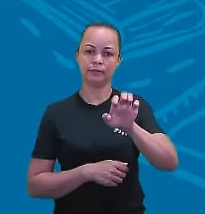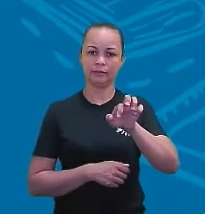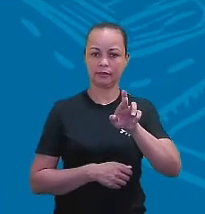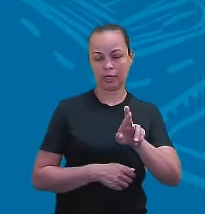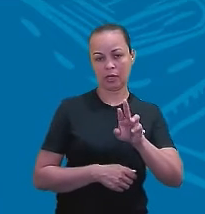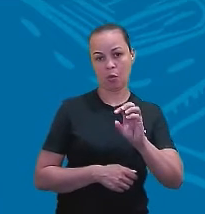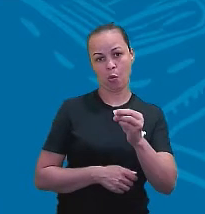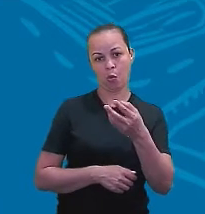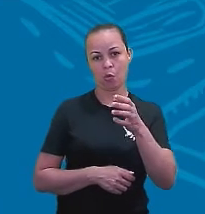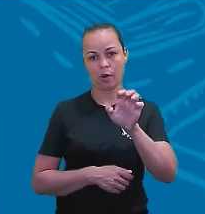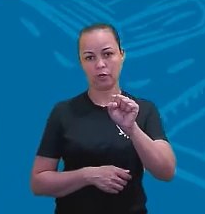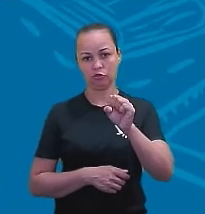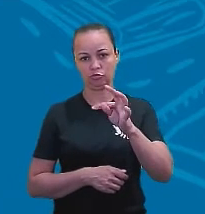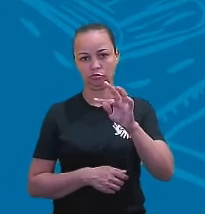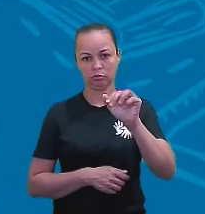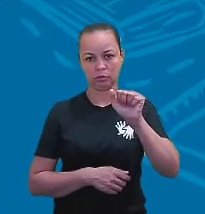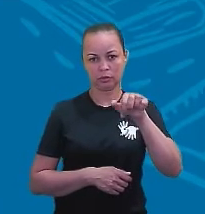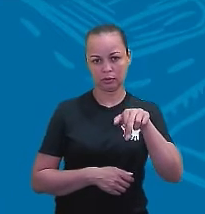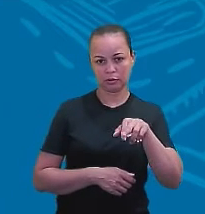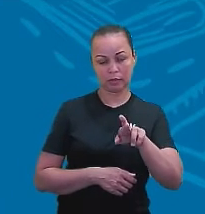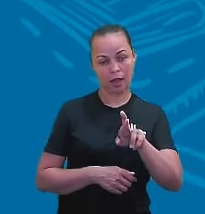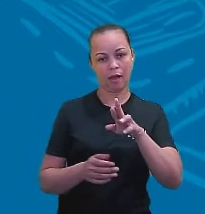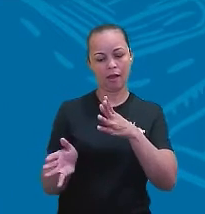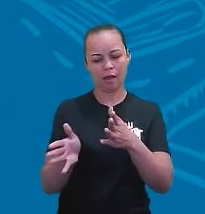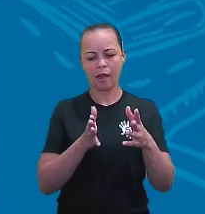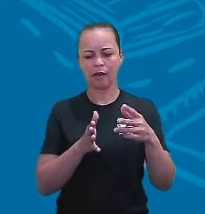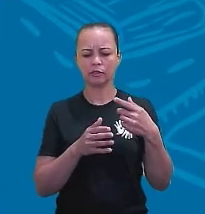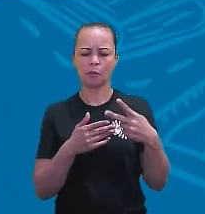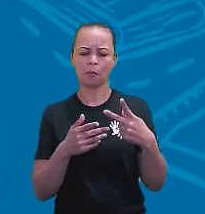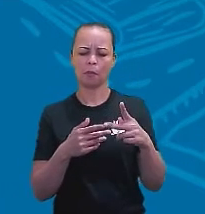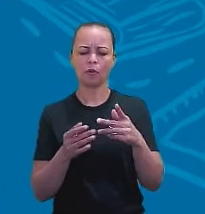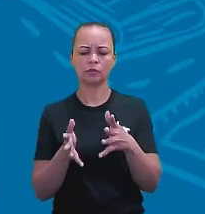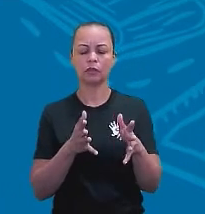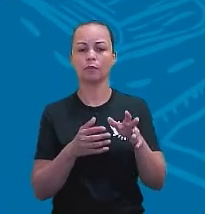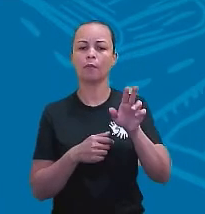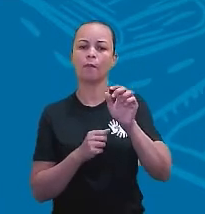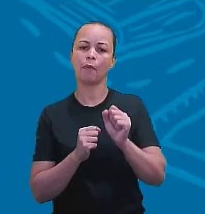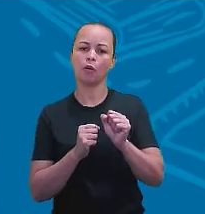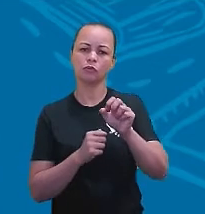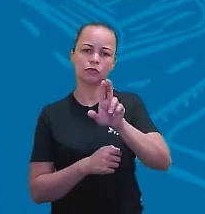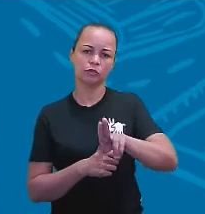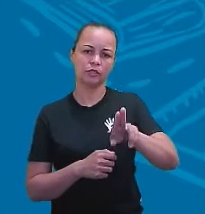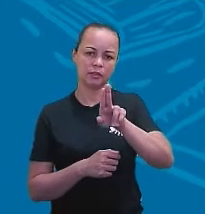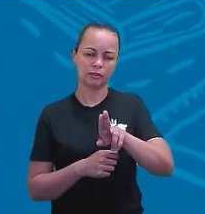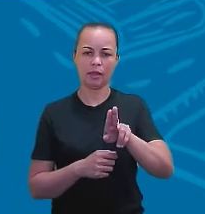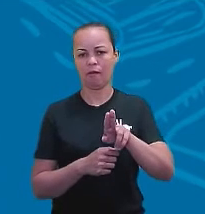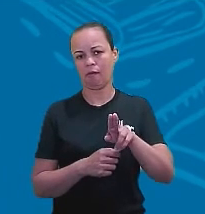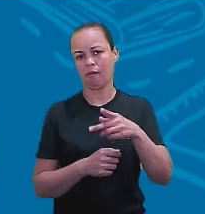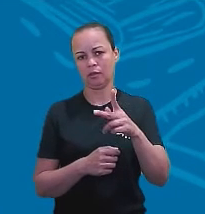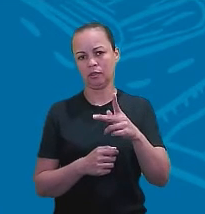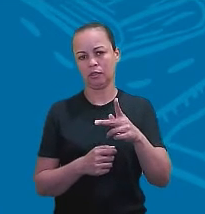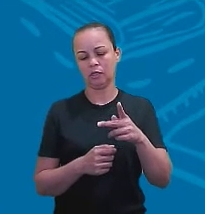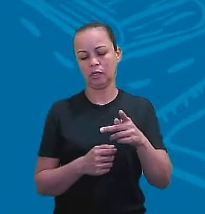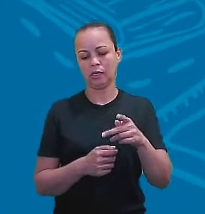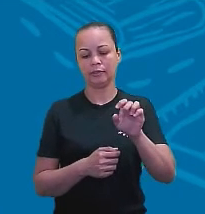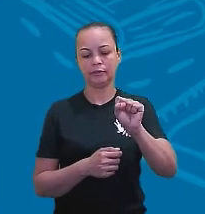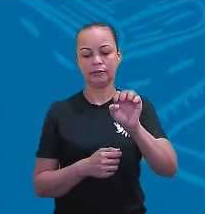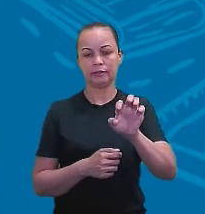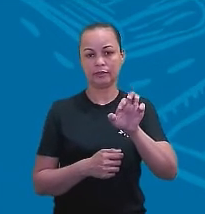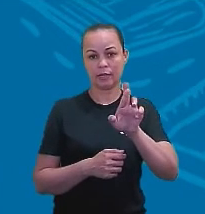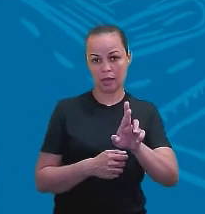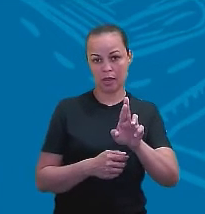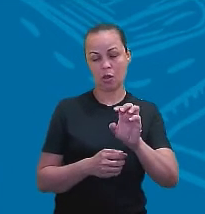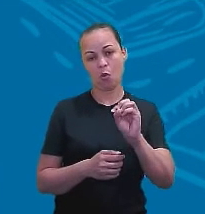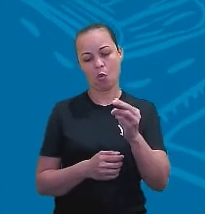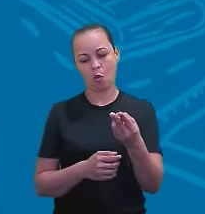estar. Então, quando eu vou falar que alguém é alguma coisa, eu posso utilizar. E também quando alguém está em algum